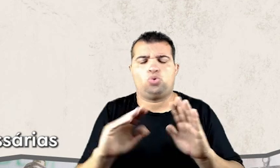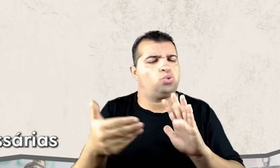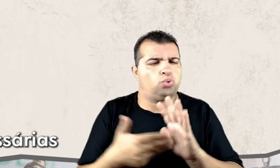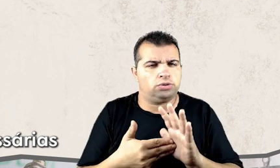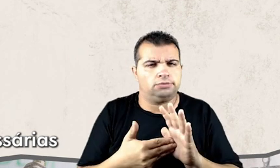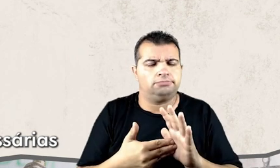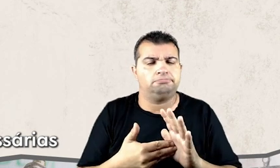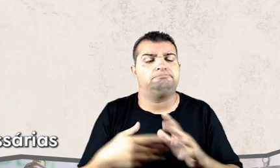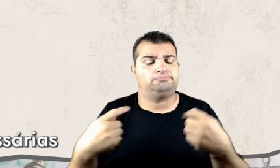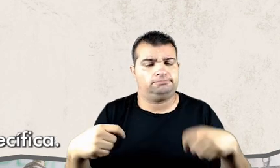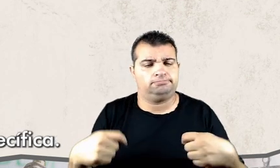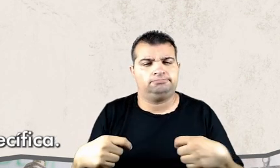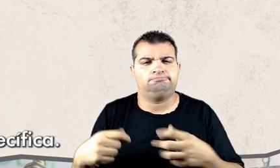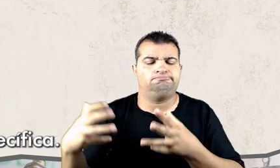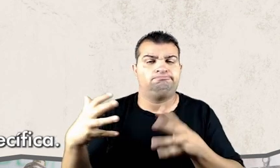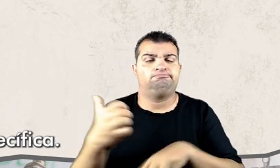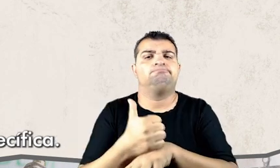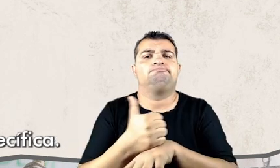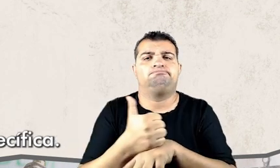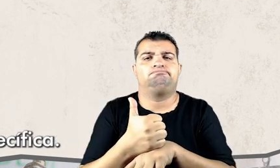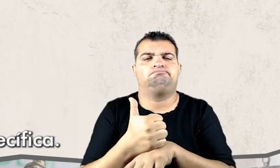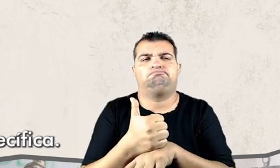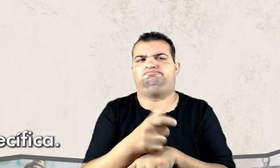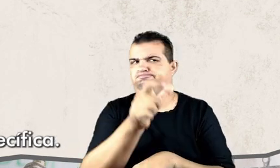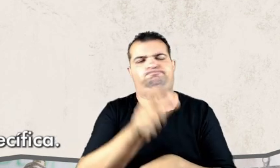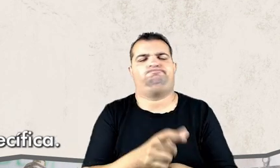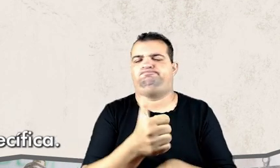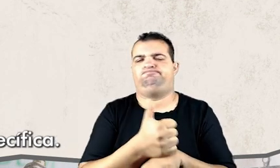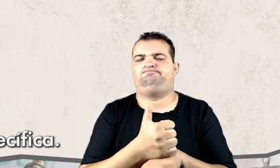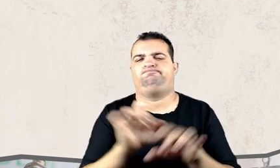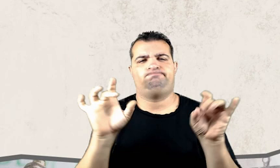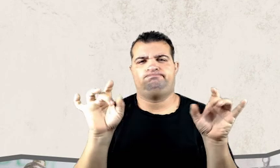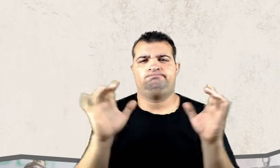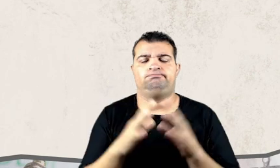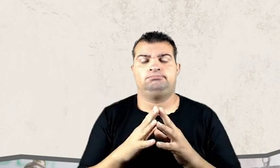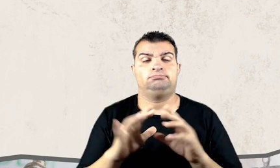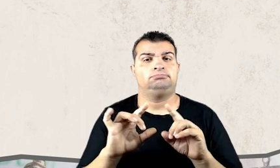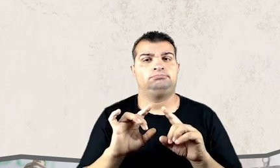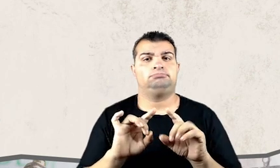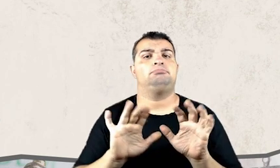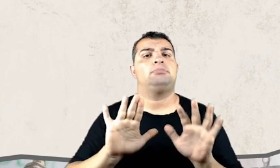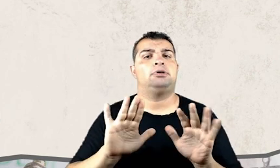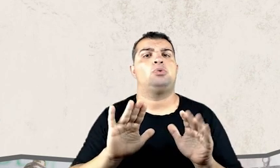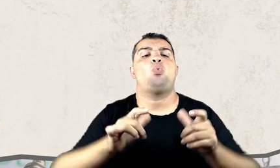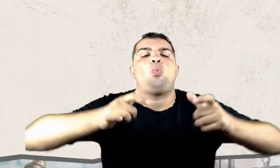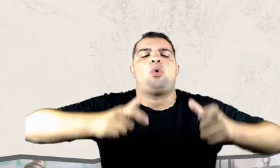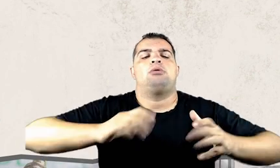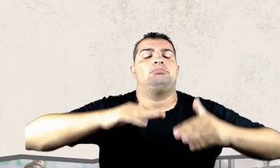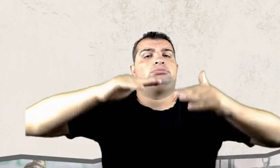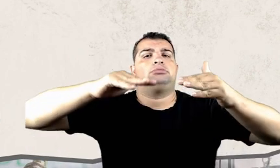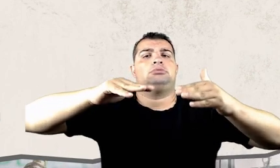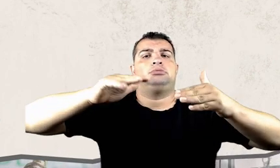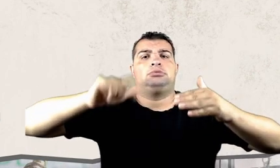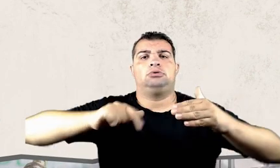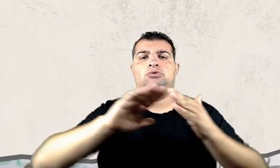características necessárias para se tornar uma profissão específica. Mas o grande campo no qual ela se